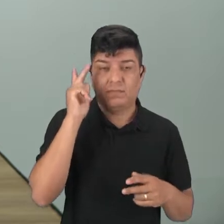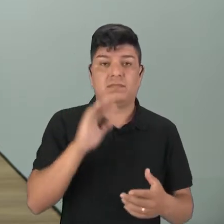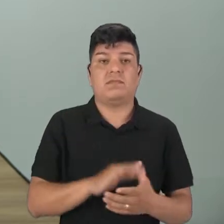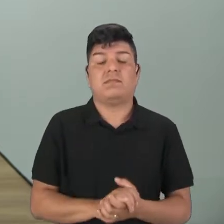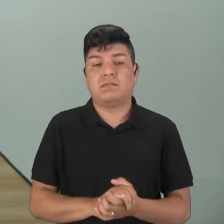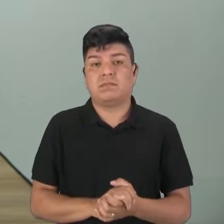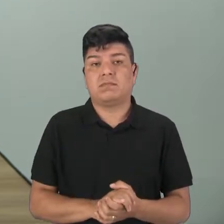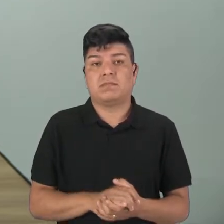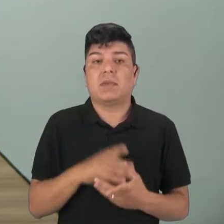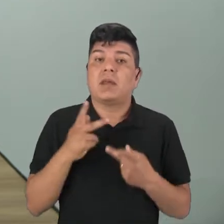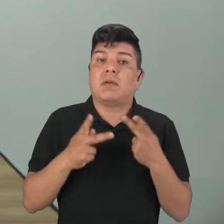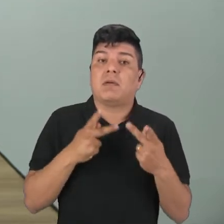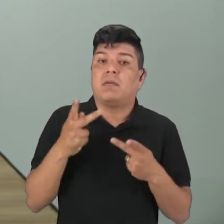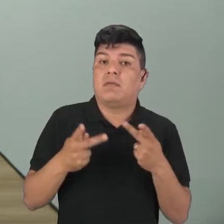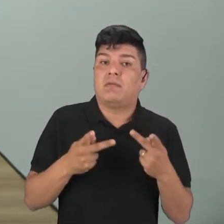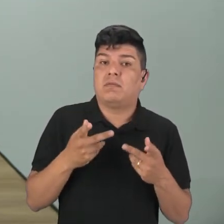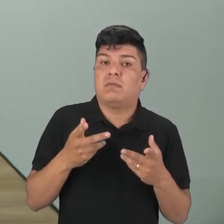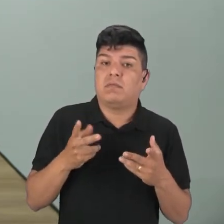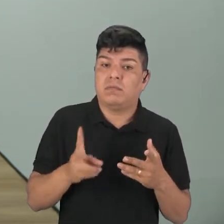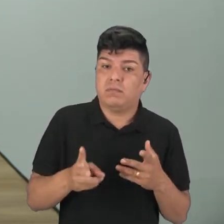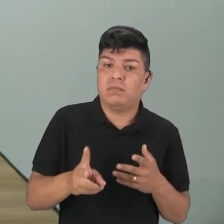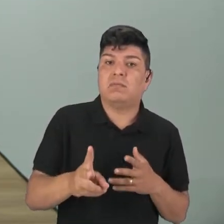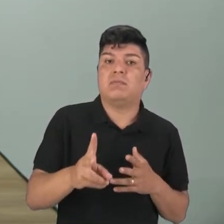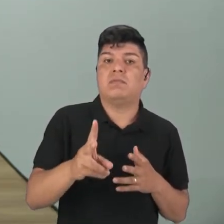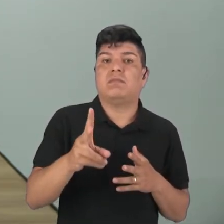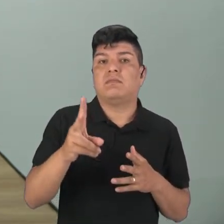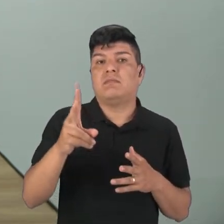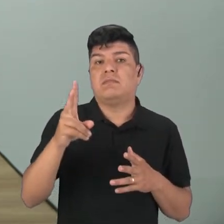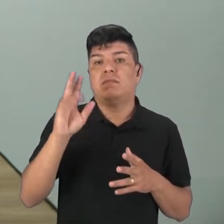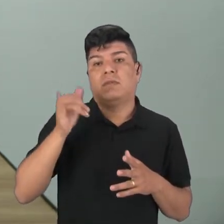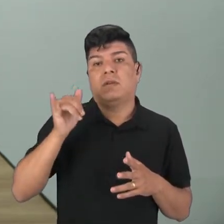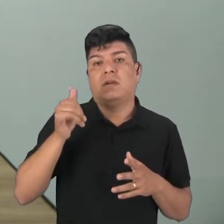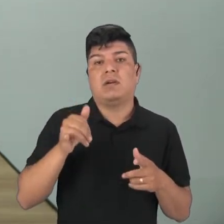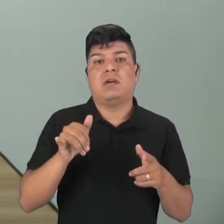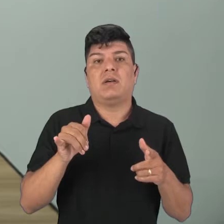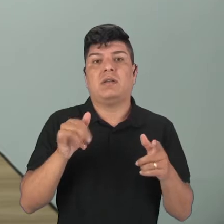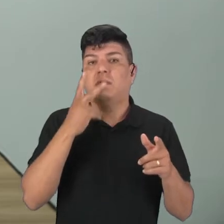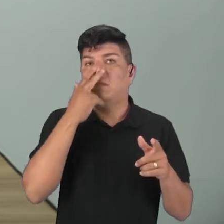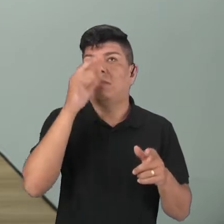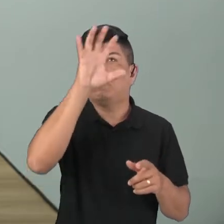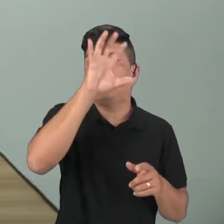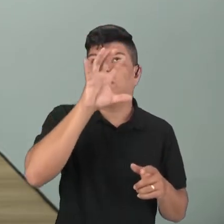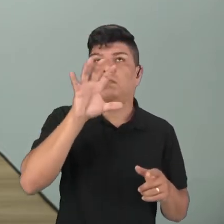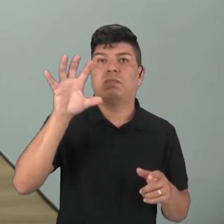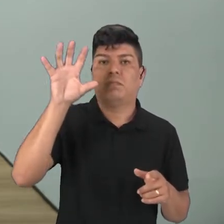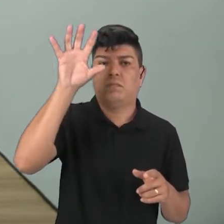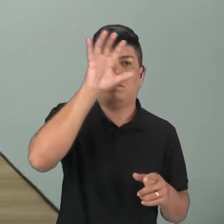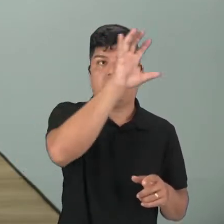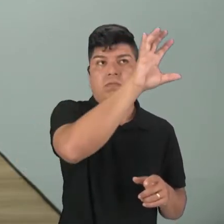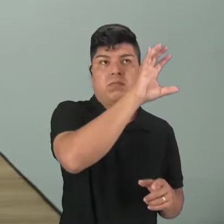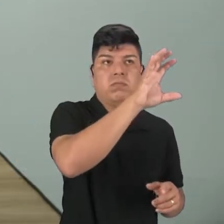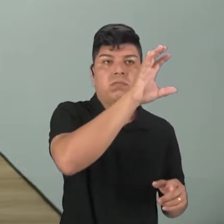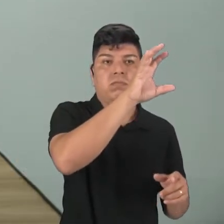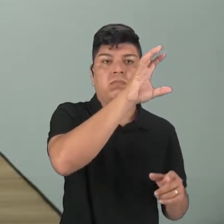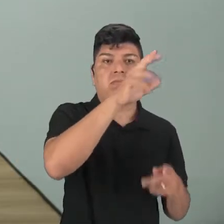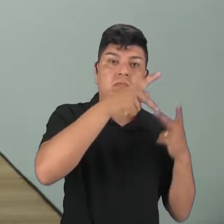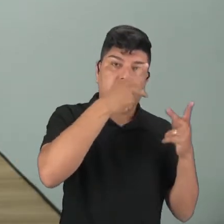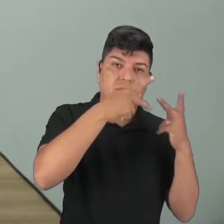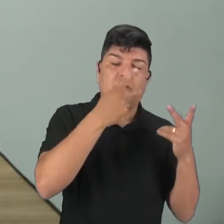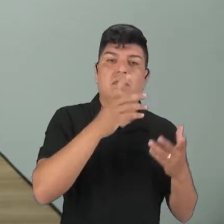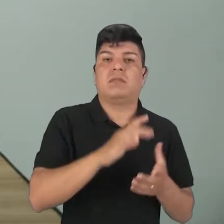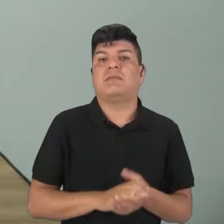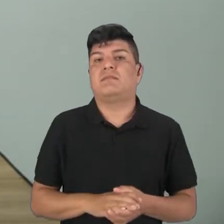que é uma fala da sequência, é sequenciada, contada e narrada em balões, Nós vimos alguns balões,